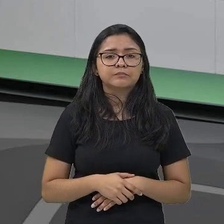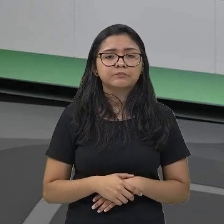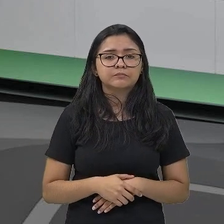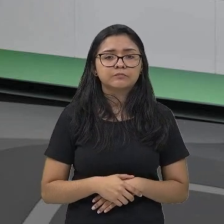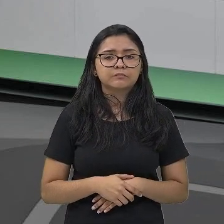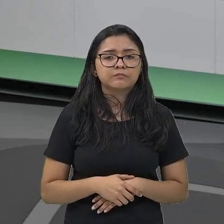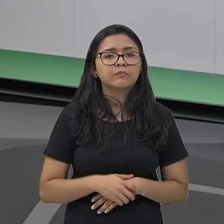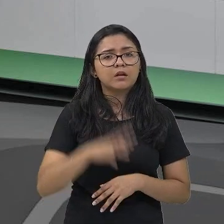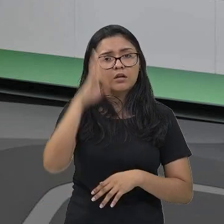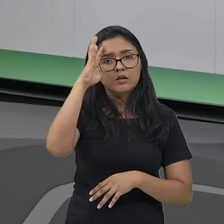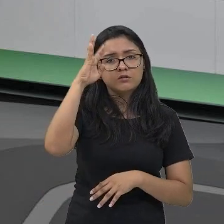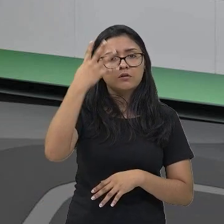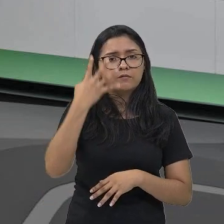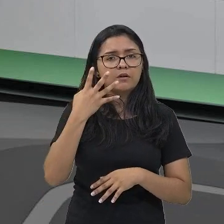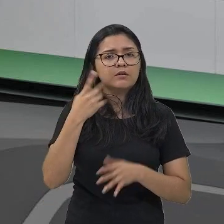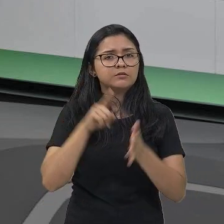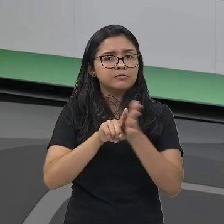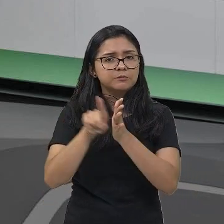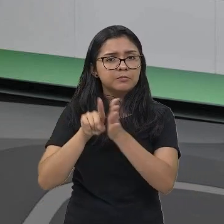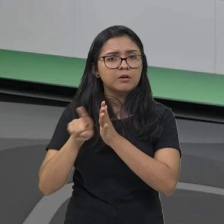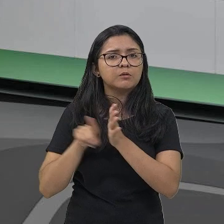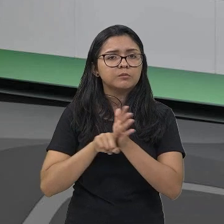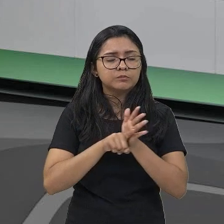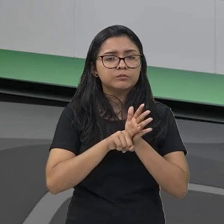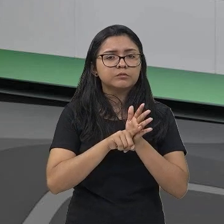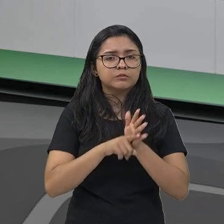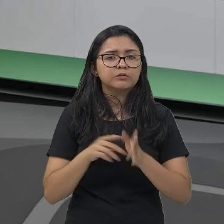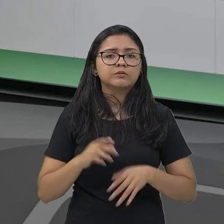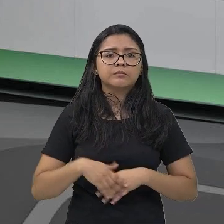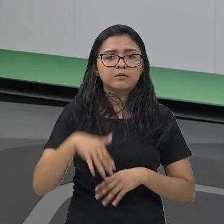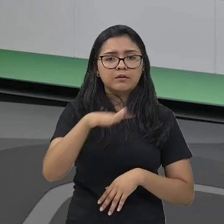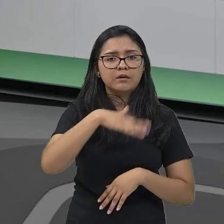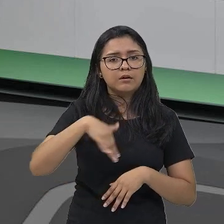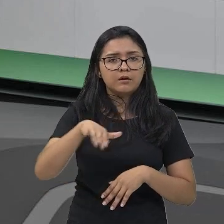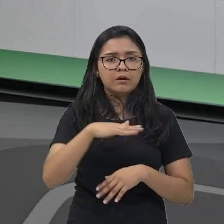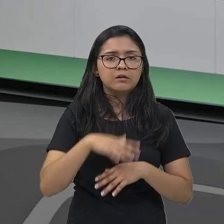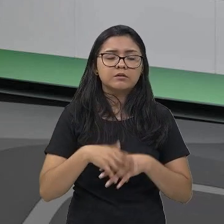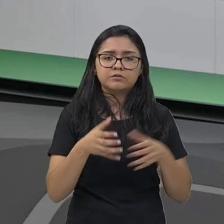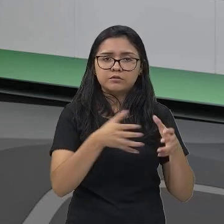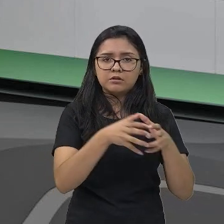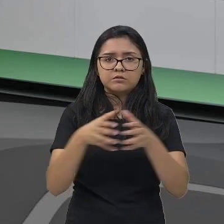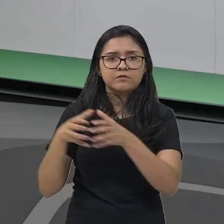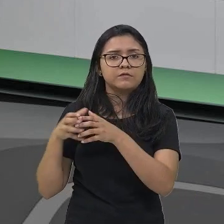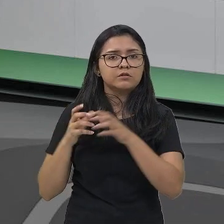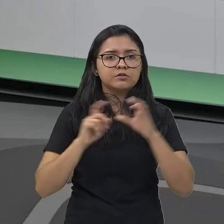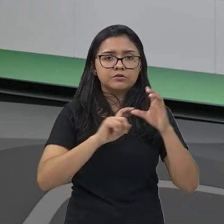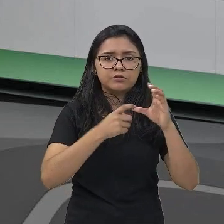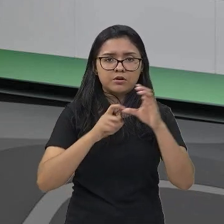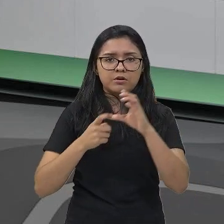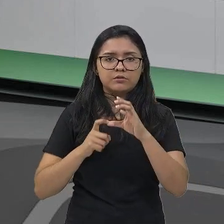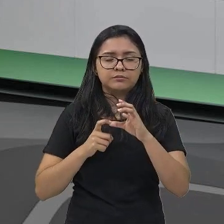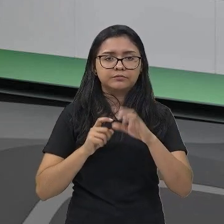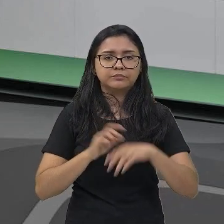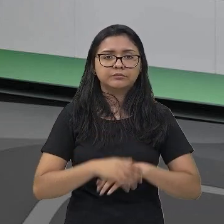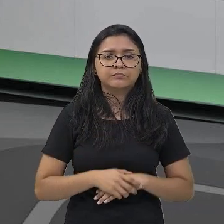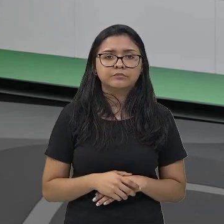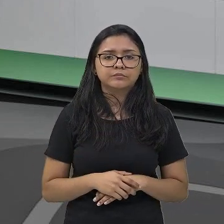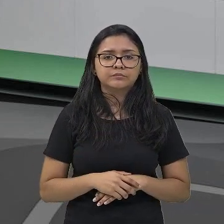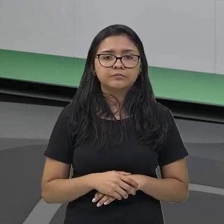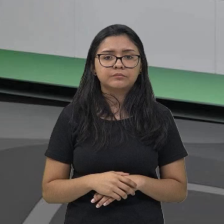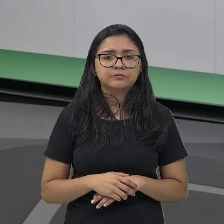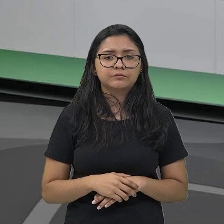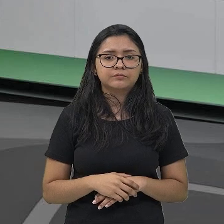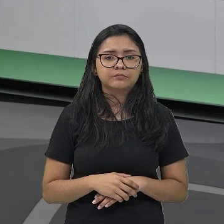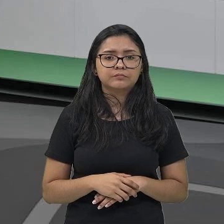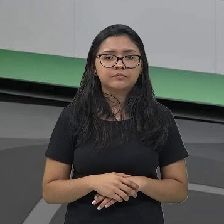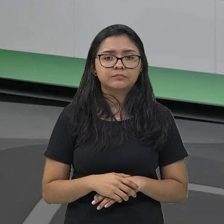dar soluções a problemas que envolvam classificação de cadeias carbônicas.